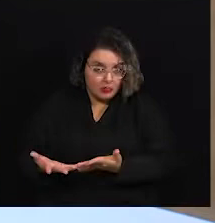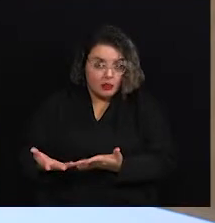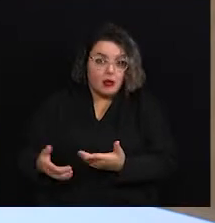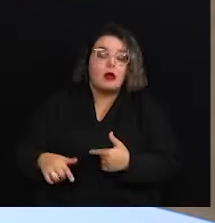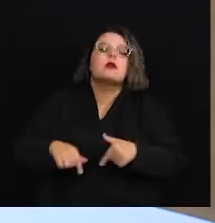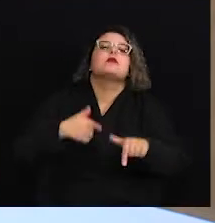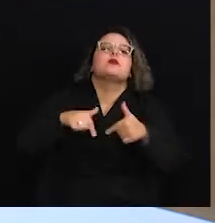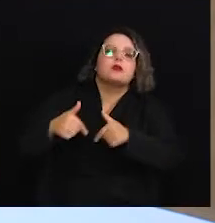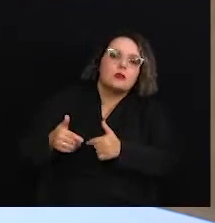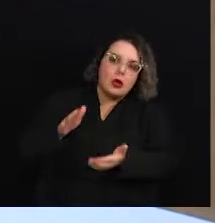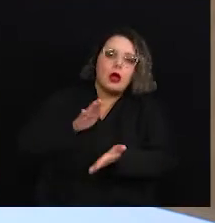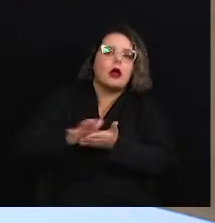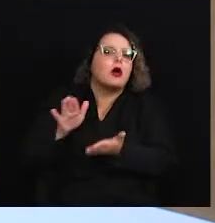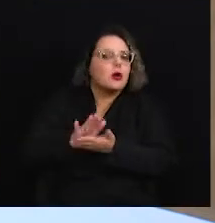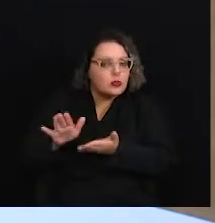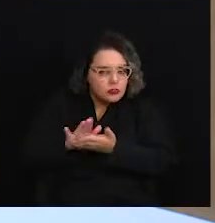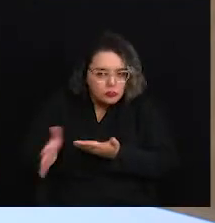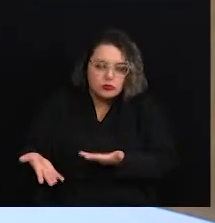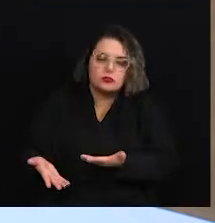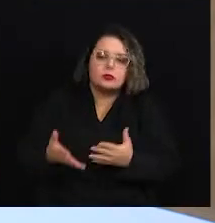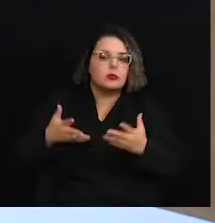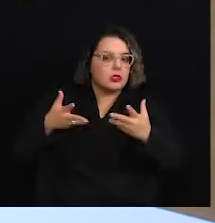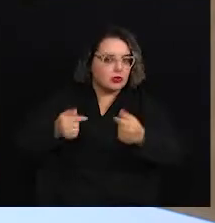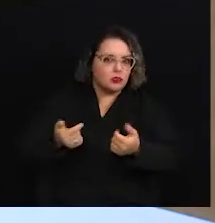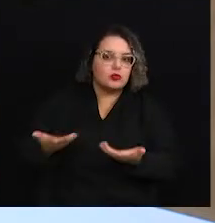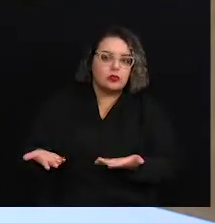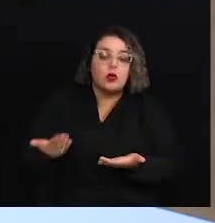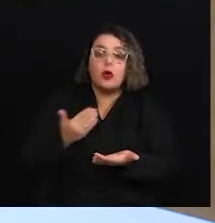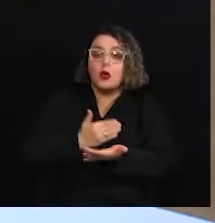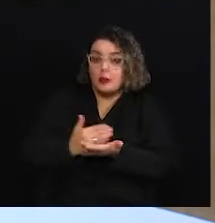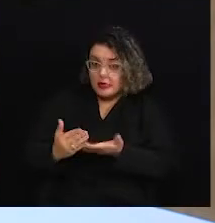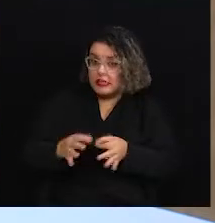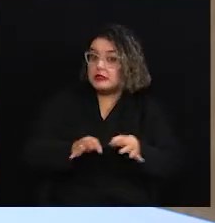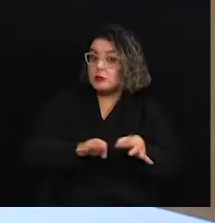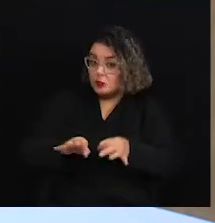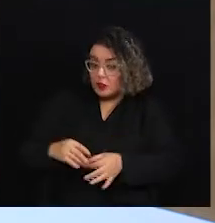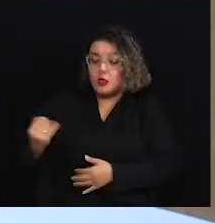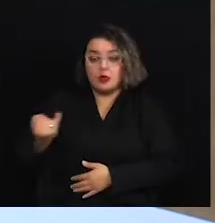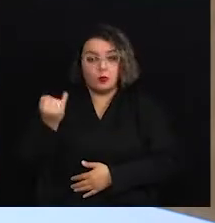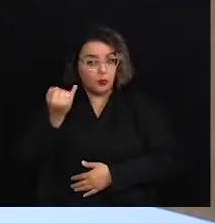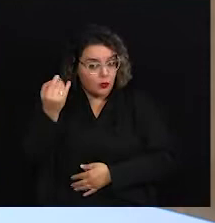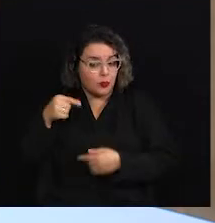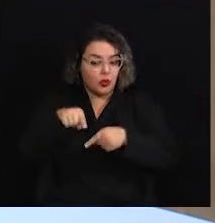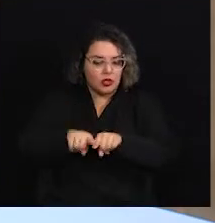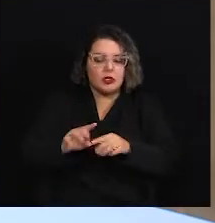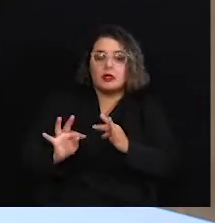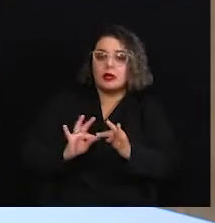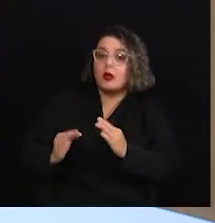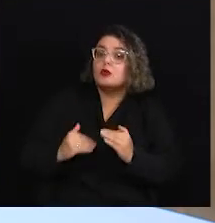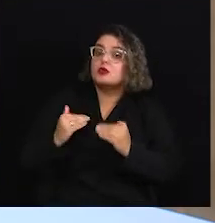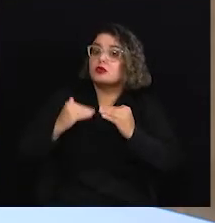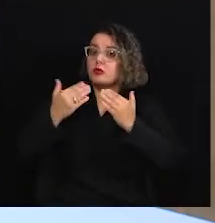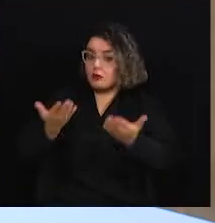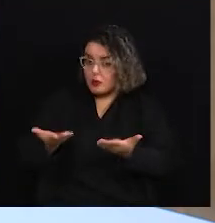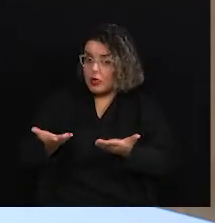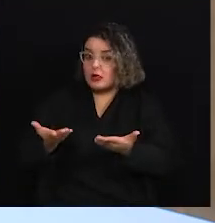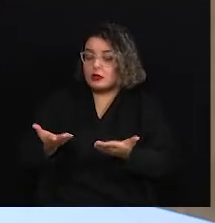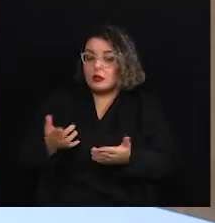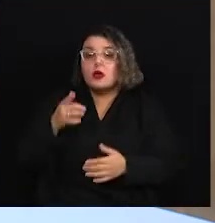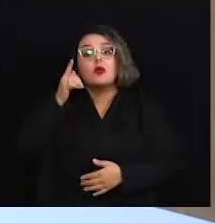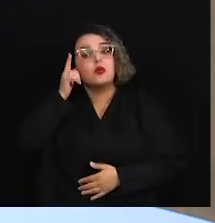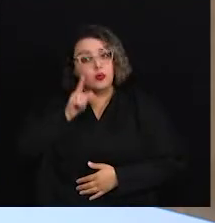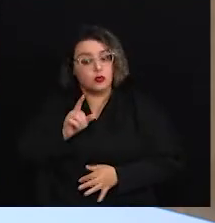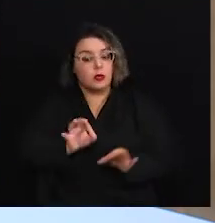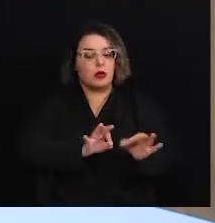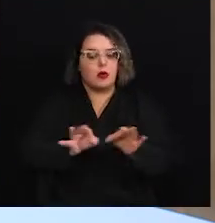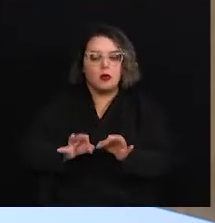ou não, demanda trabalho, custos operacionais. Então, para a gente, começando esse projeto, é sempre importante ter um parceiro técnico de desenvolvimento, porque a